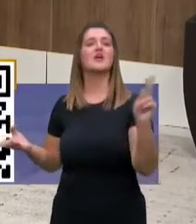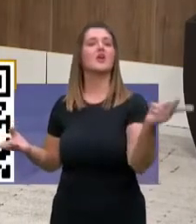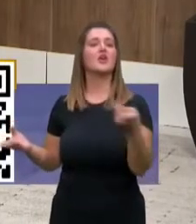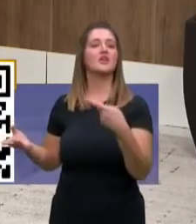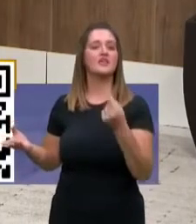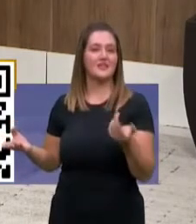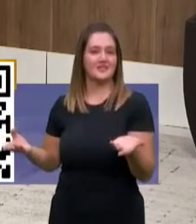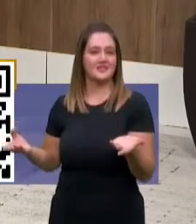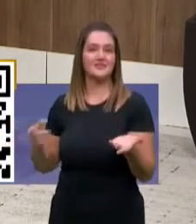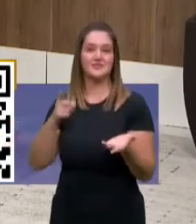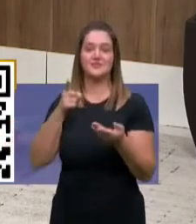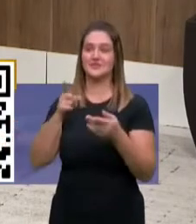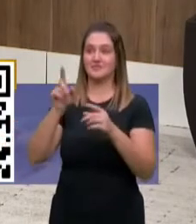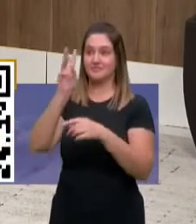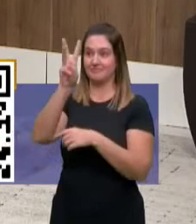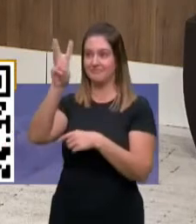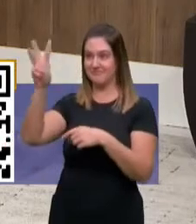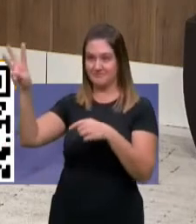novotempo.com/apocalipse. Anotou?